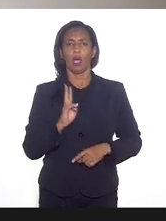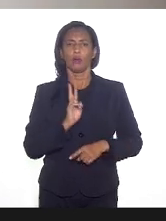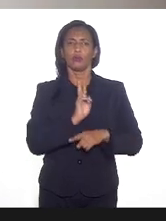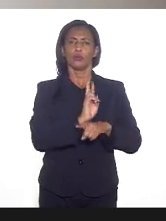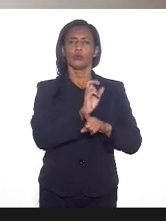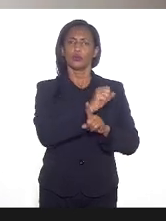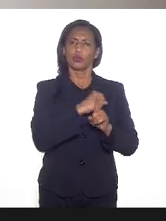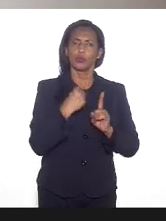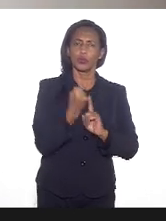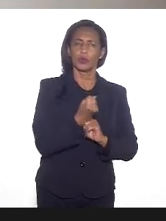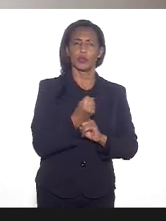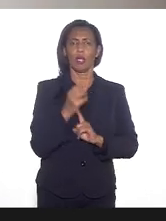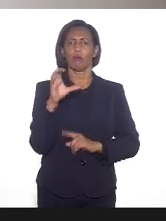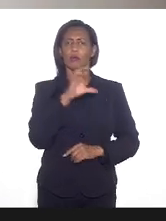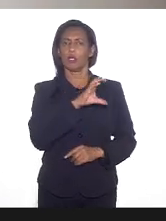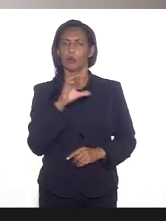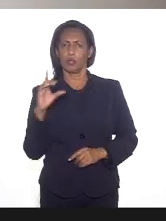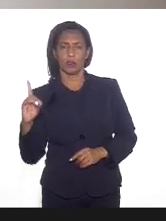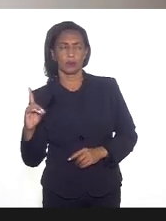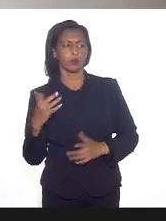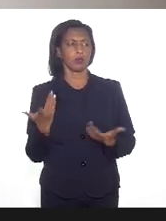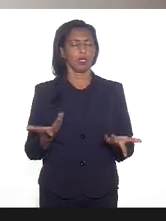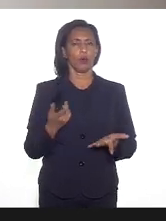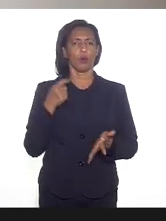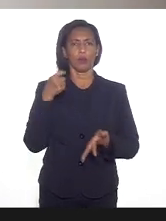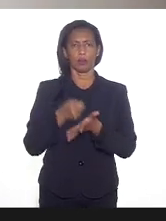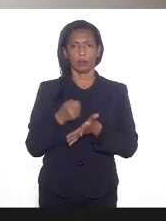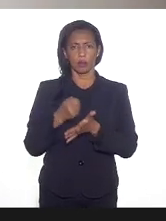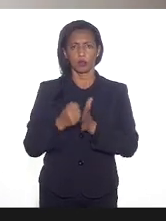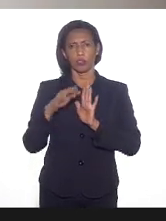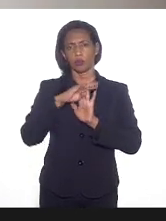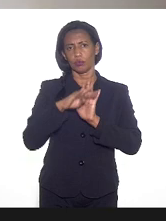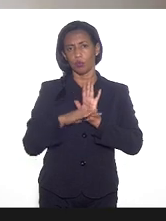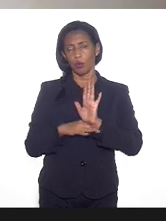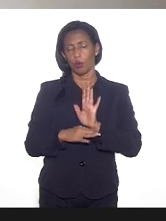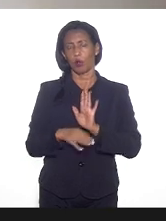está na coordenação, no trabalho, na garantia dos programas